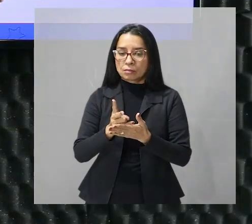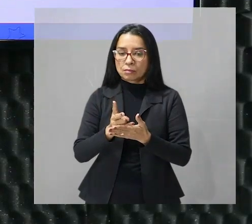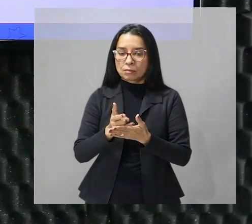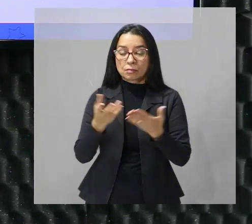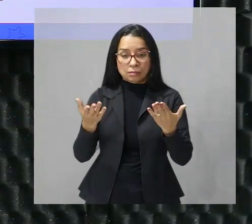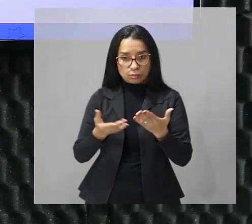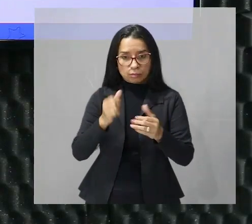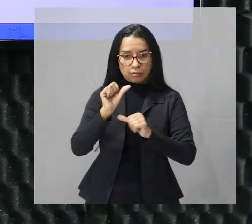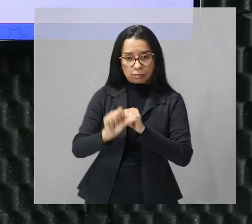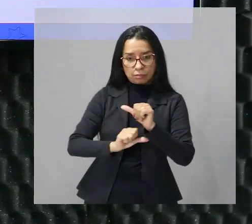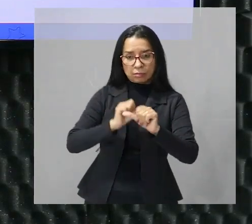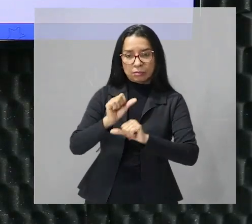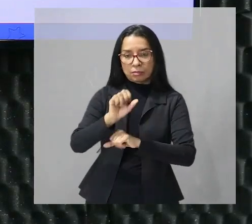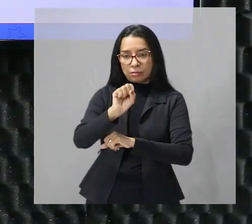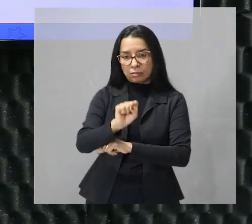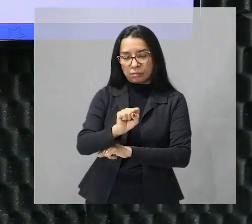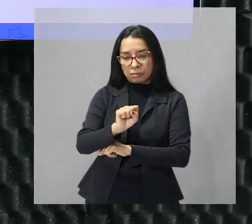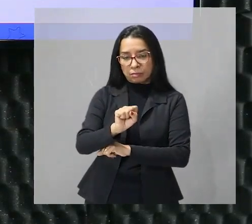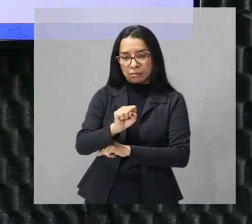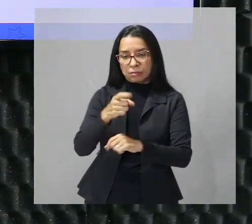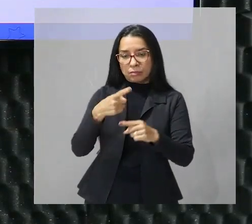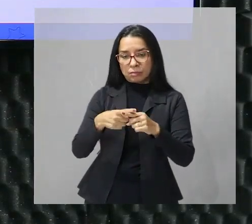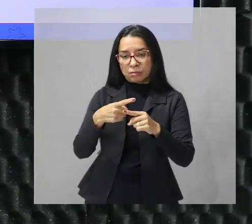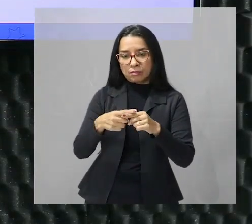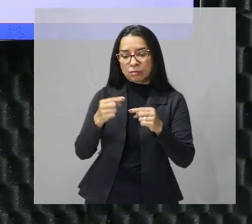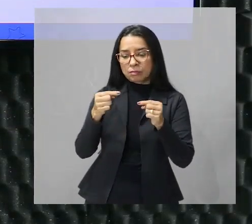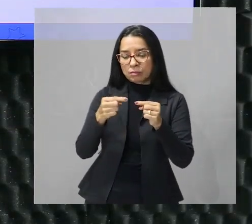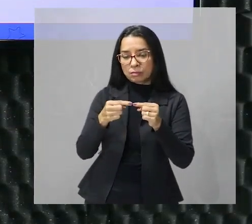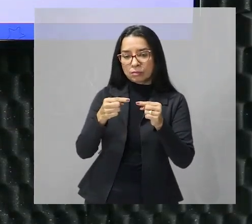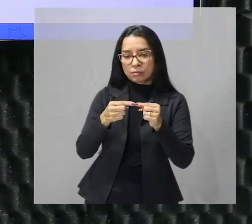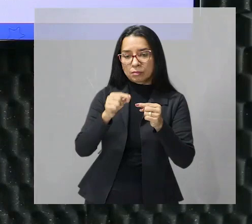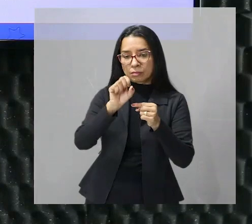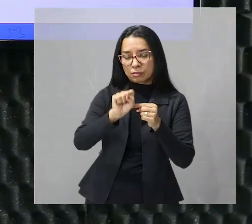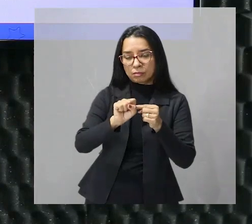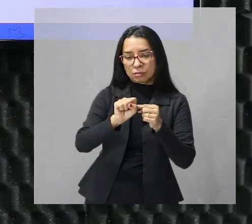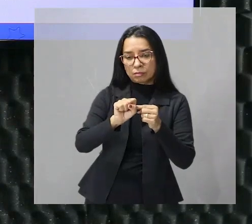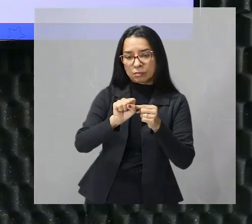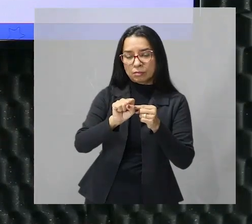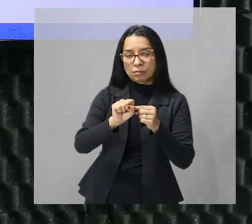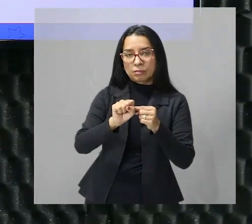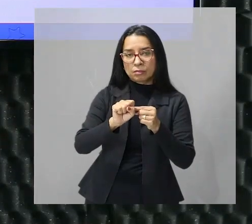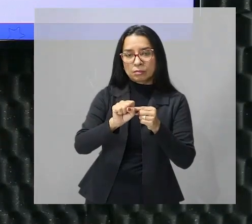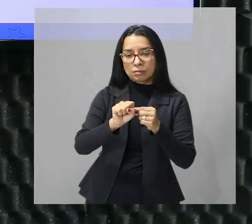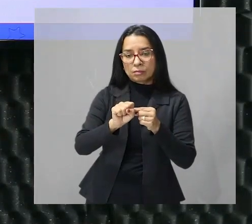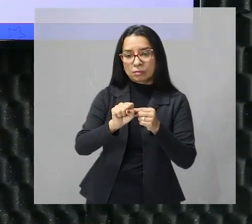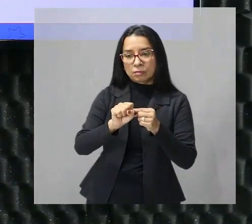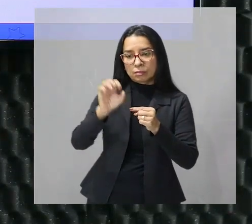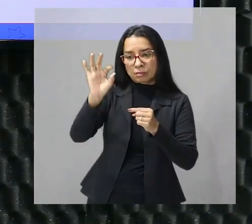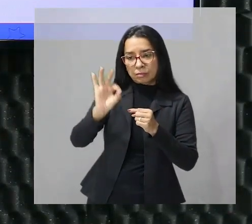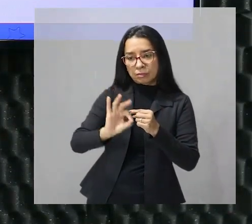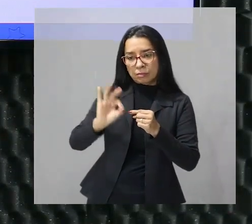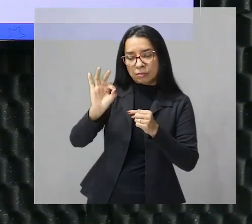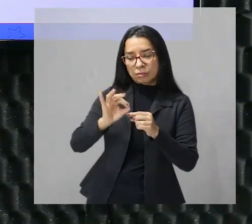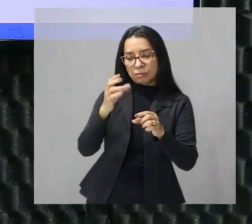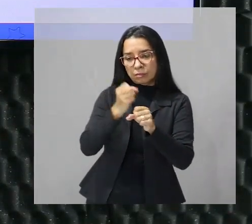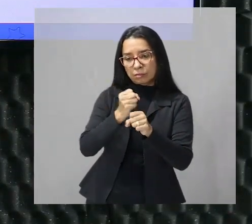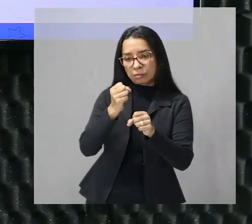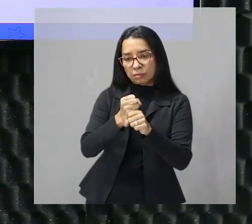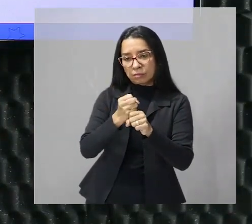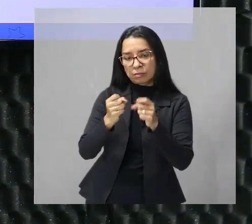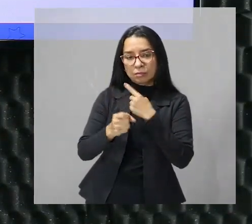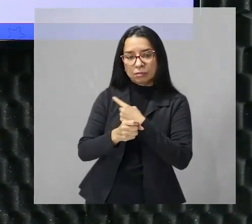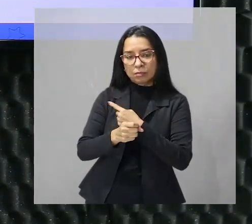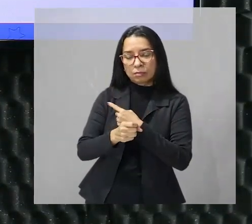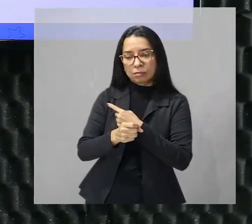é nesse S. Por quê? Porque ele, como está sendo dito, tá, é um percentual calculado